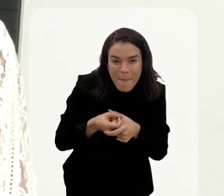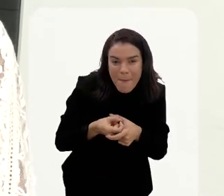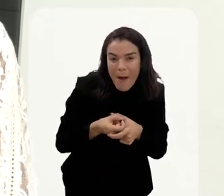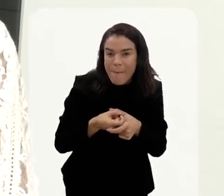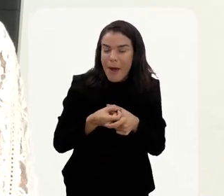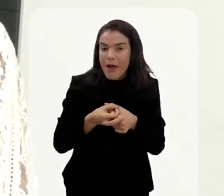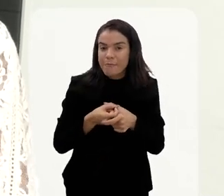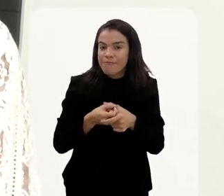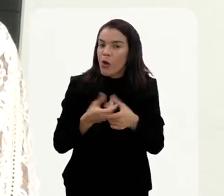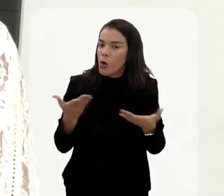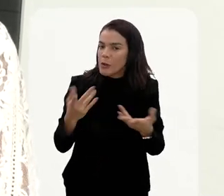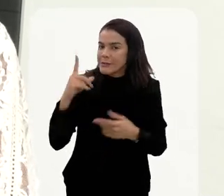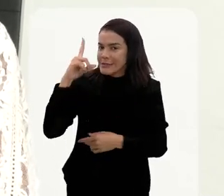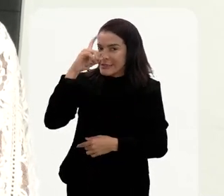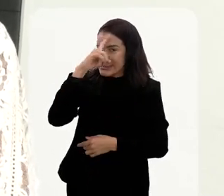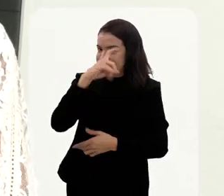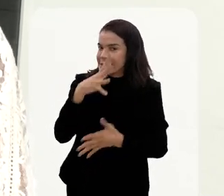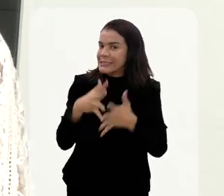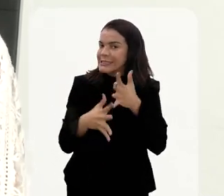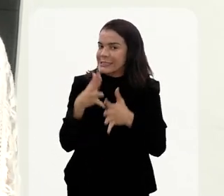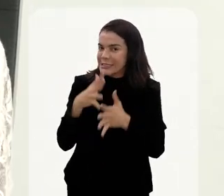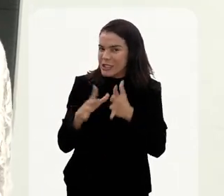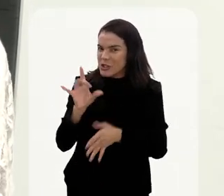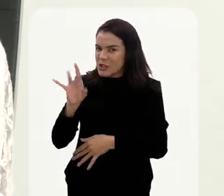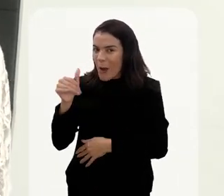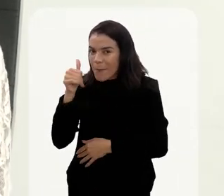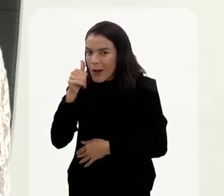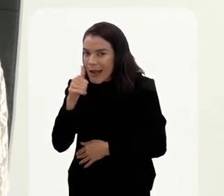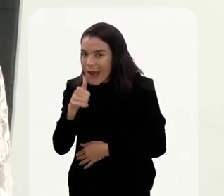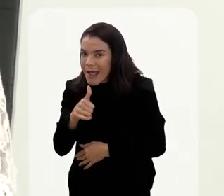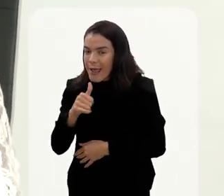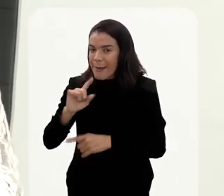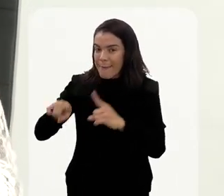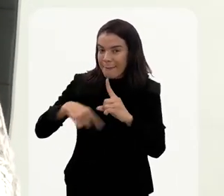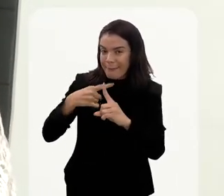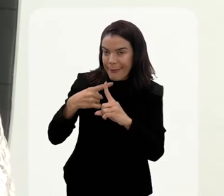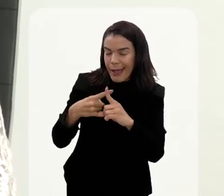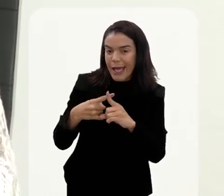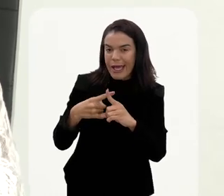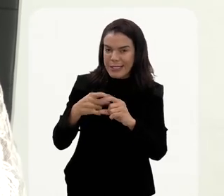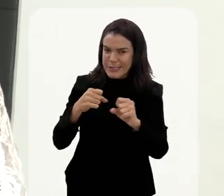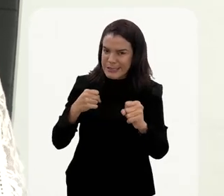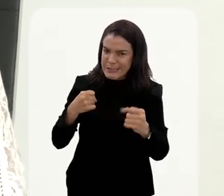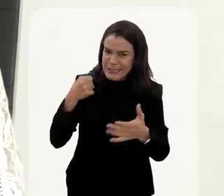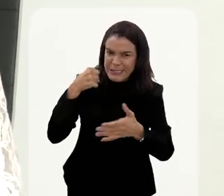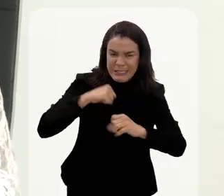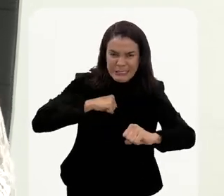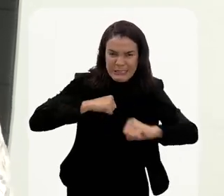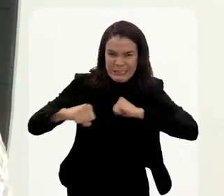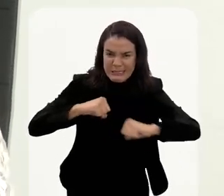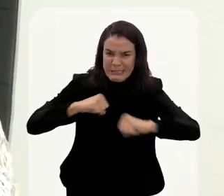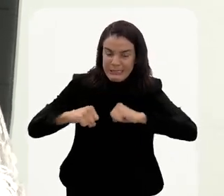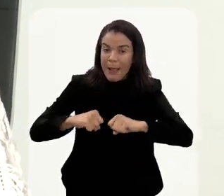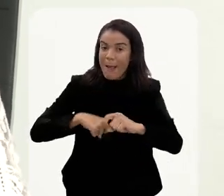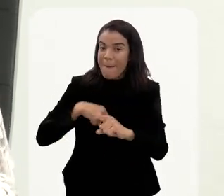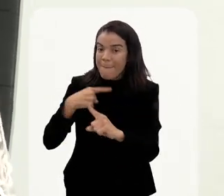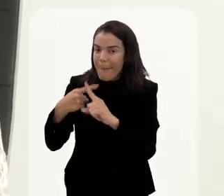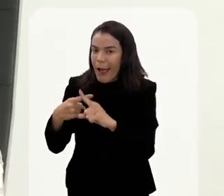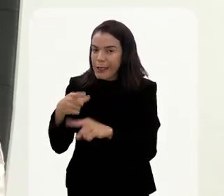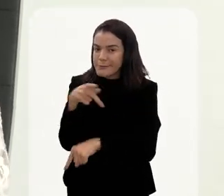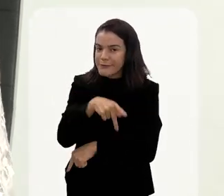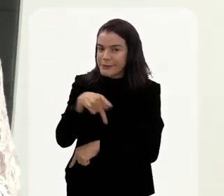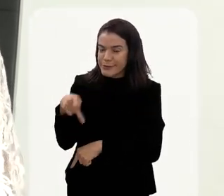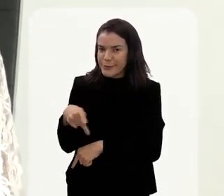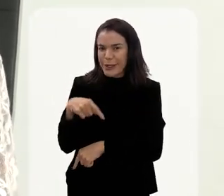muito complexo hoje. Só ser mulher, você tem que ser mulher, você tem que ser guerreira, você tem